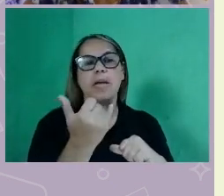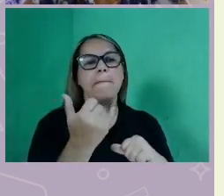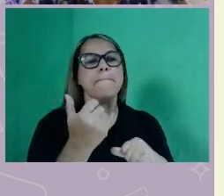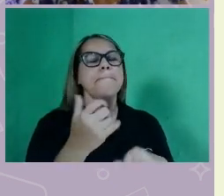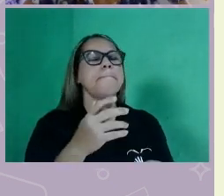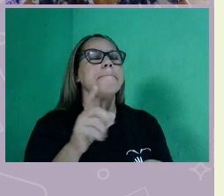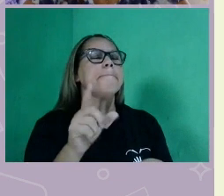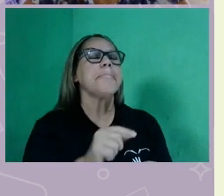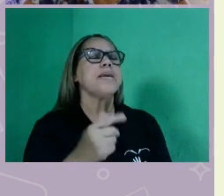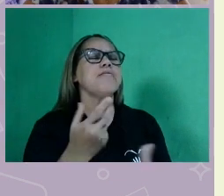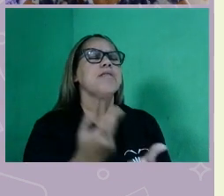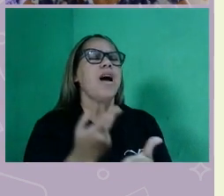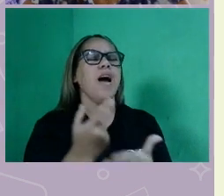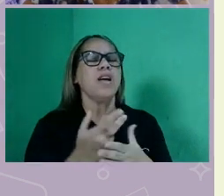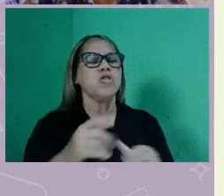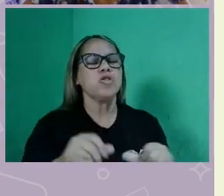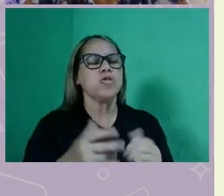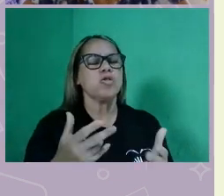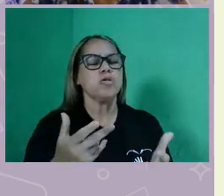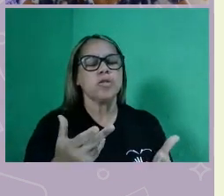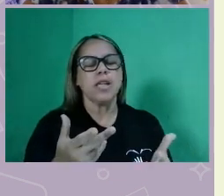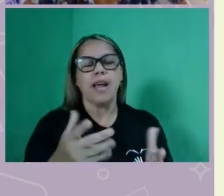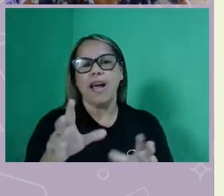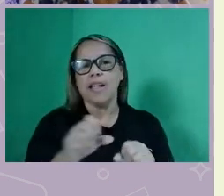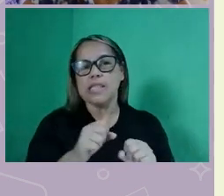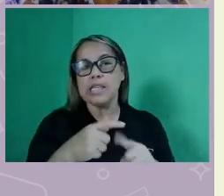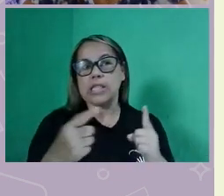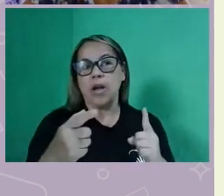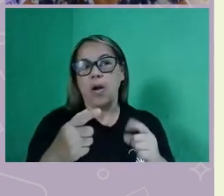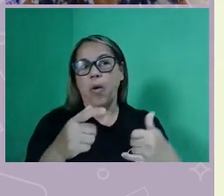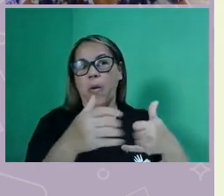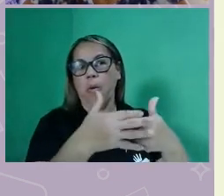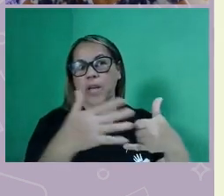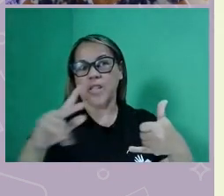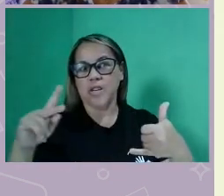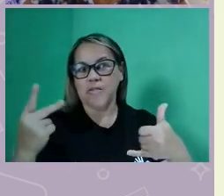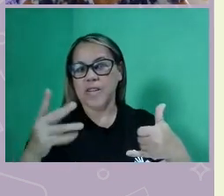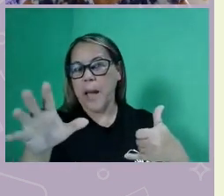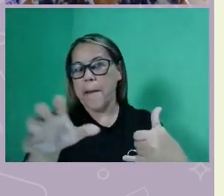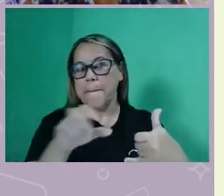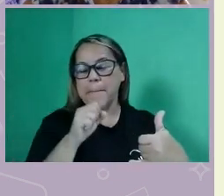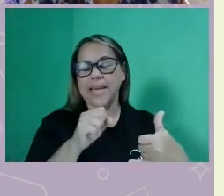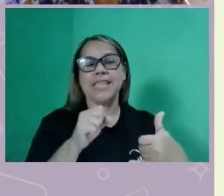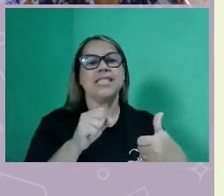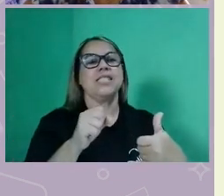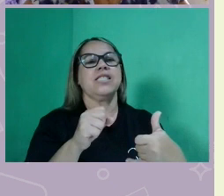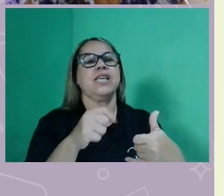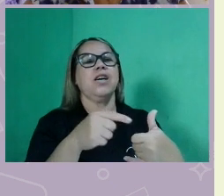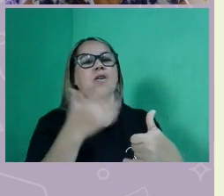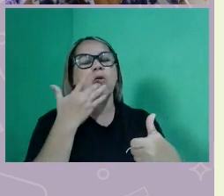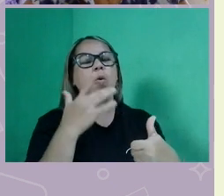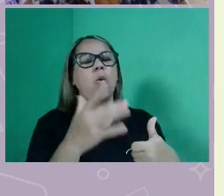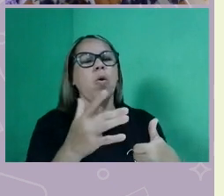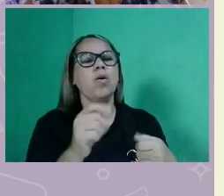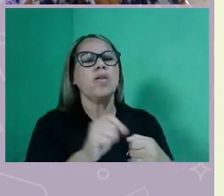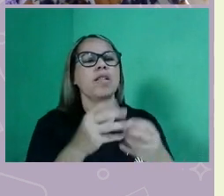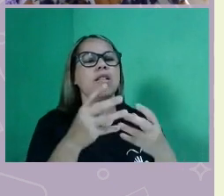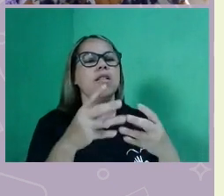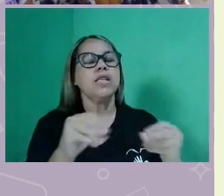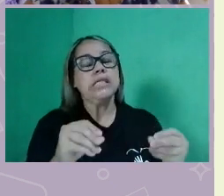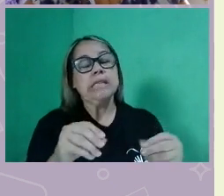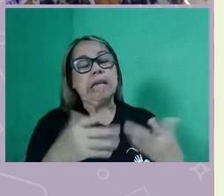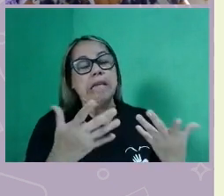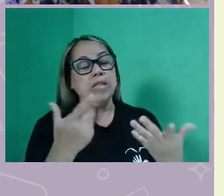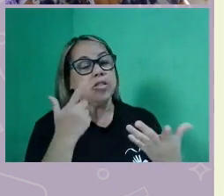então o hidrogênio ao roubar elétrons do ouro iria oxidar o ouro e a gente já viu por ele